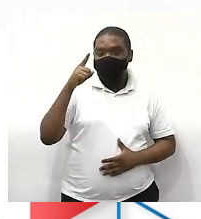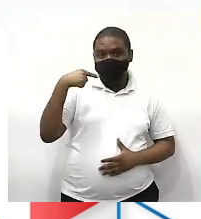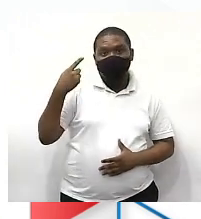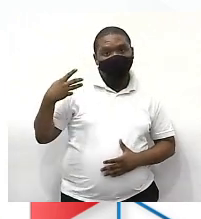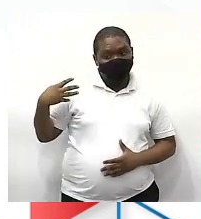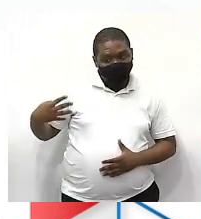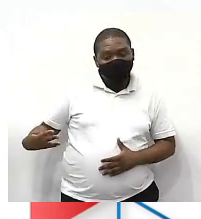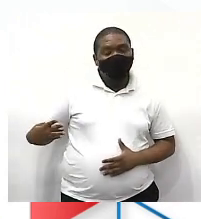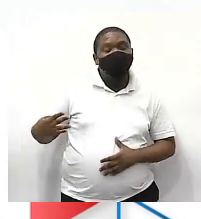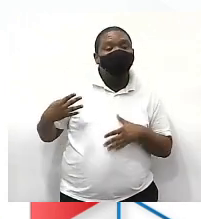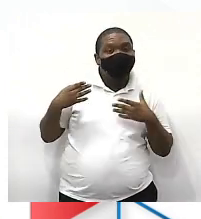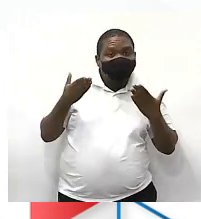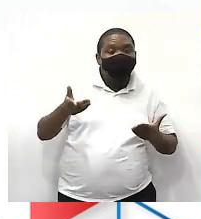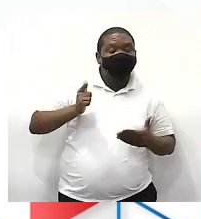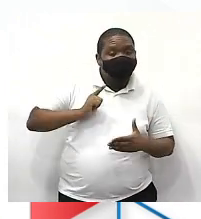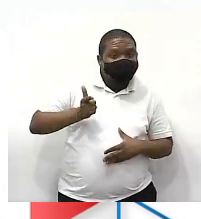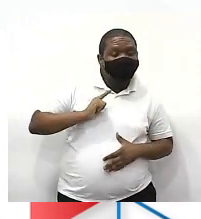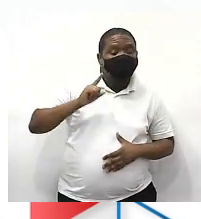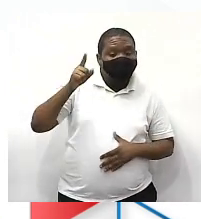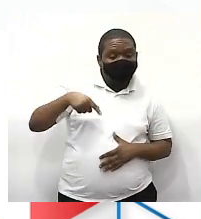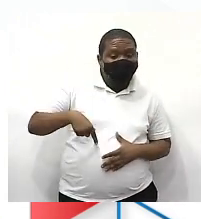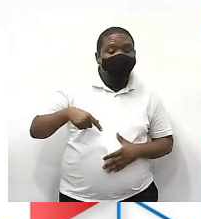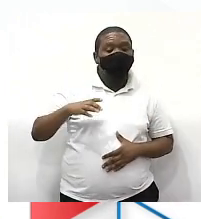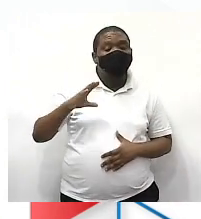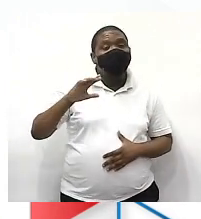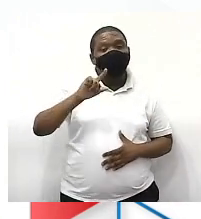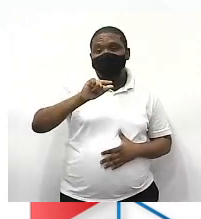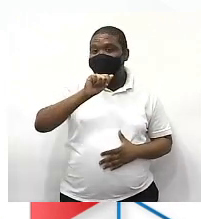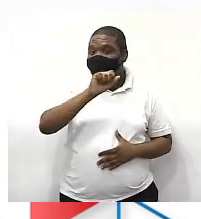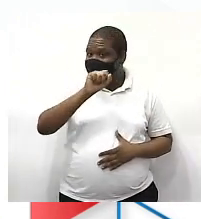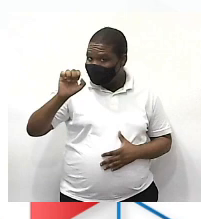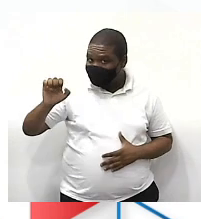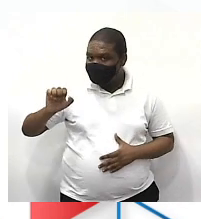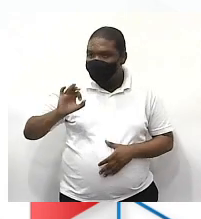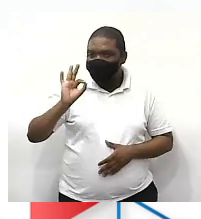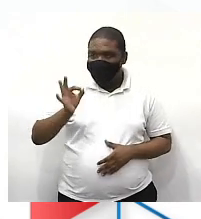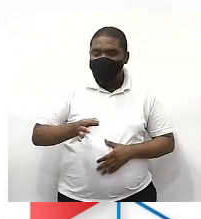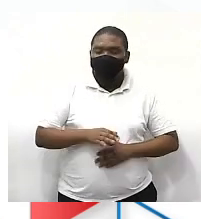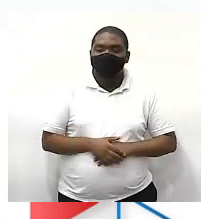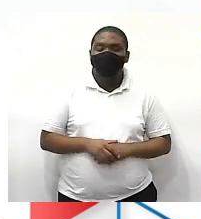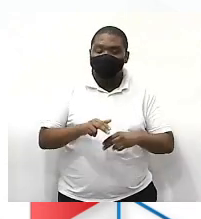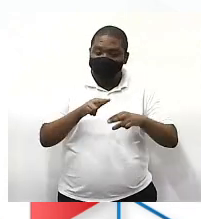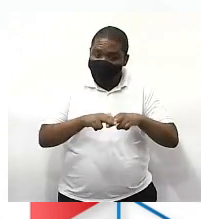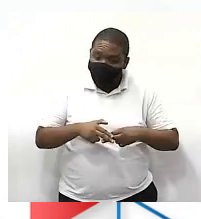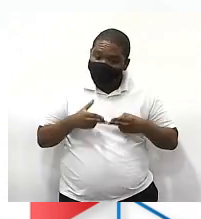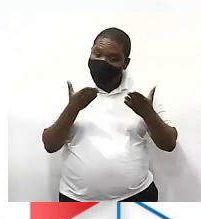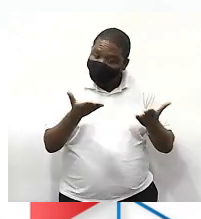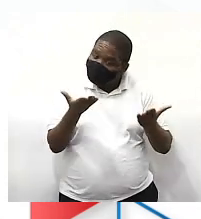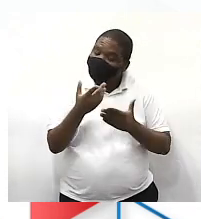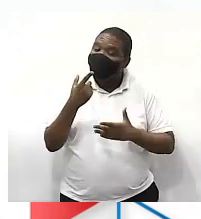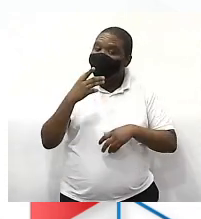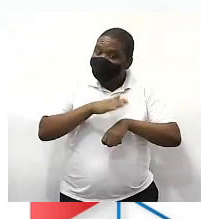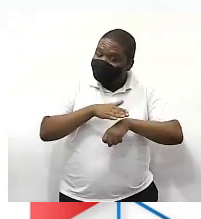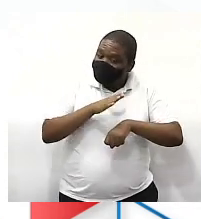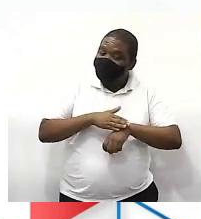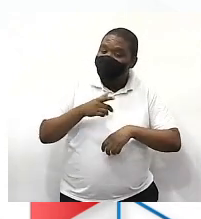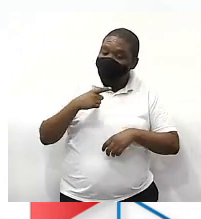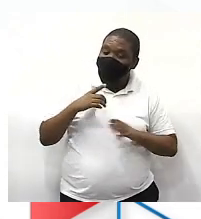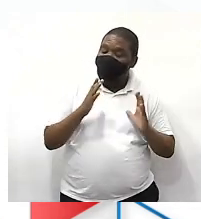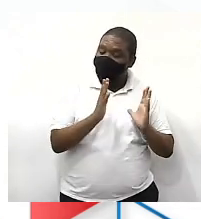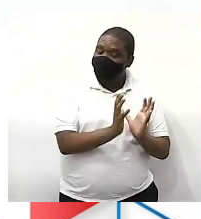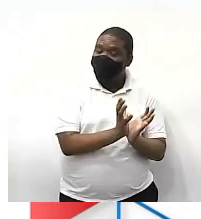unidade, nós vamos formar a classe, tá bom? E aí, a partir desse momento, cada classe eu